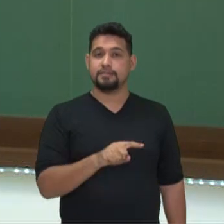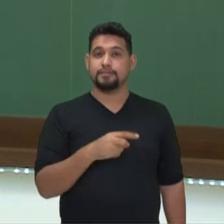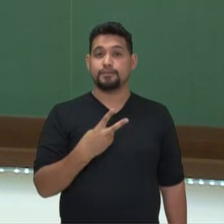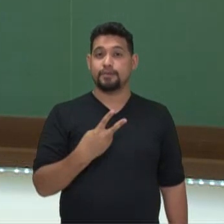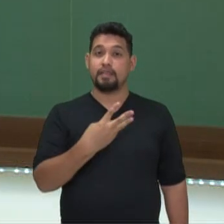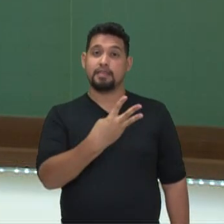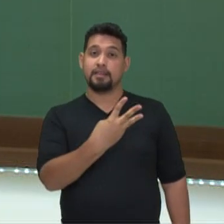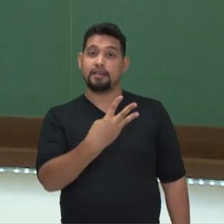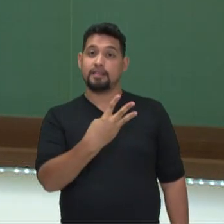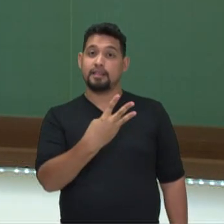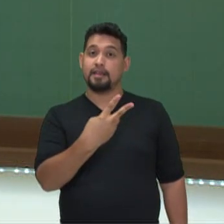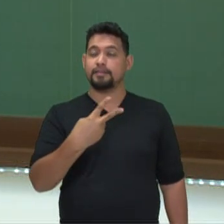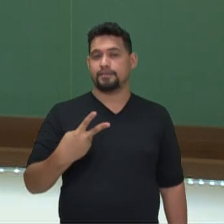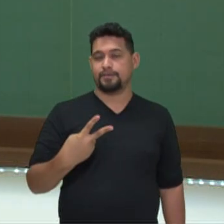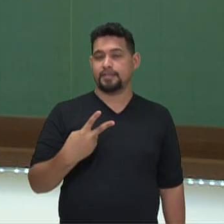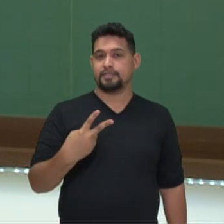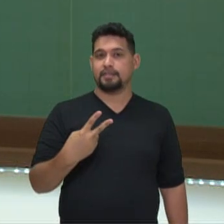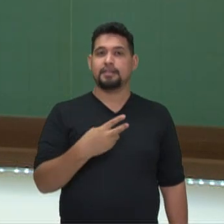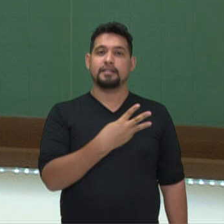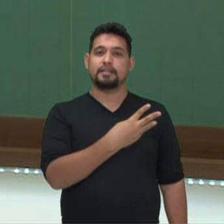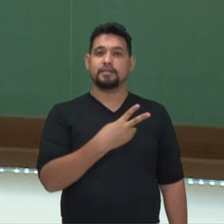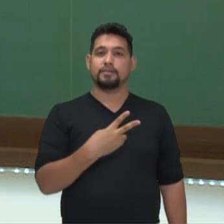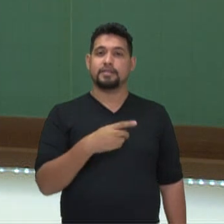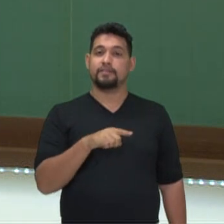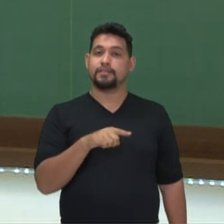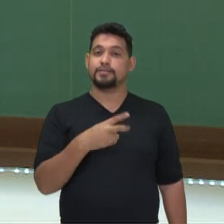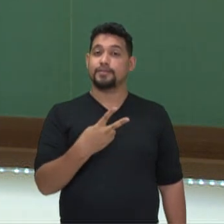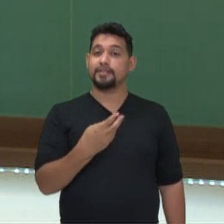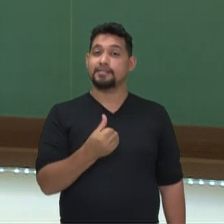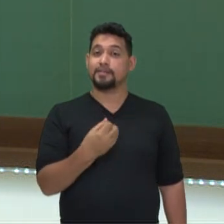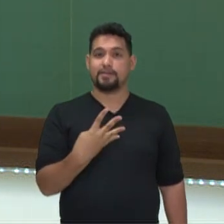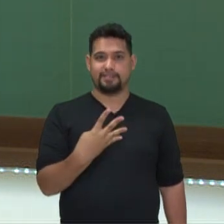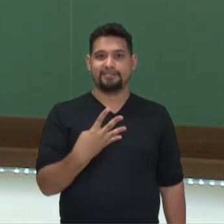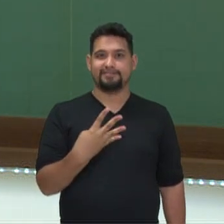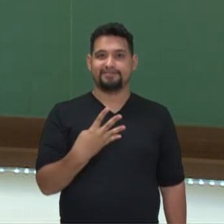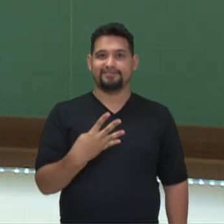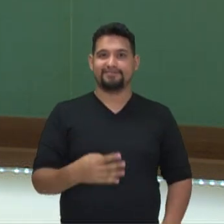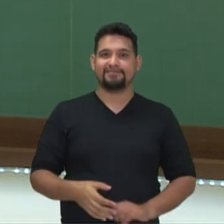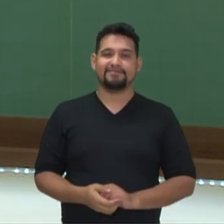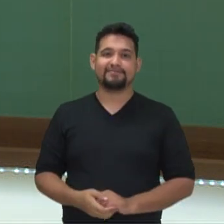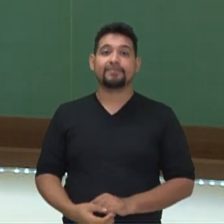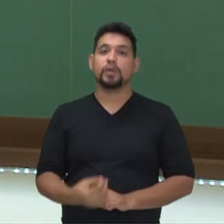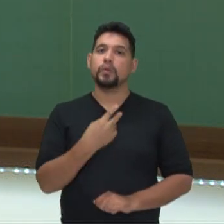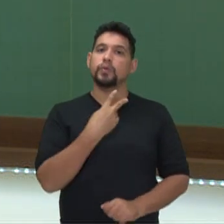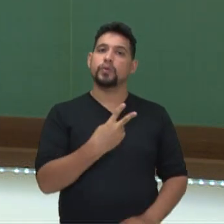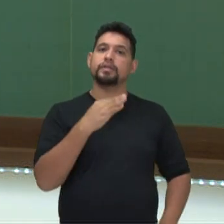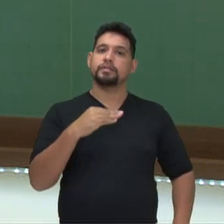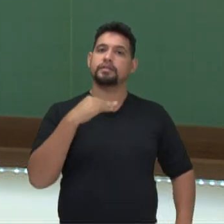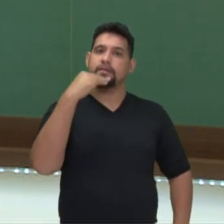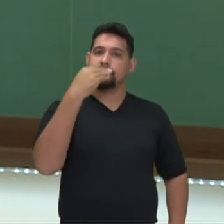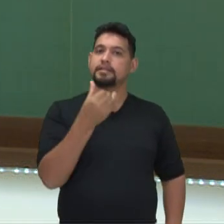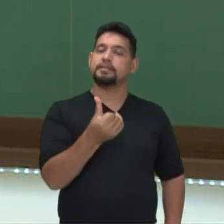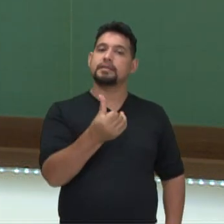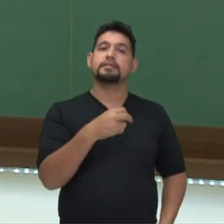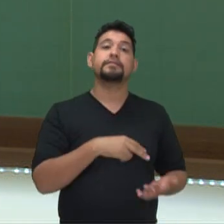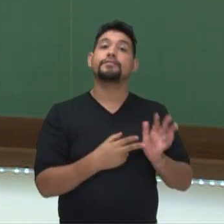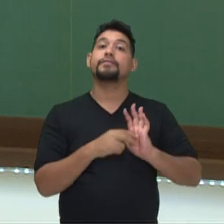2, 32. E 32 vezes 2, 64. Então, 2 elevado à sexta